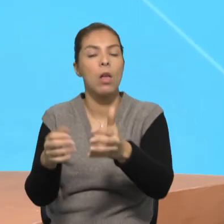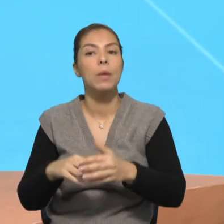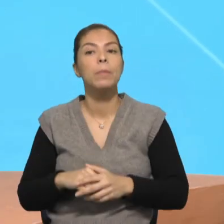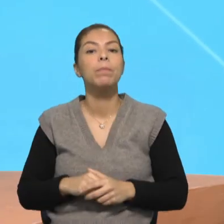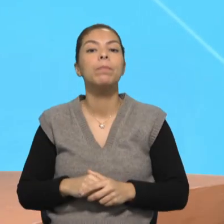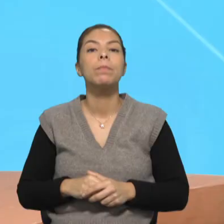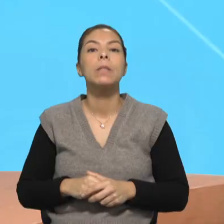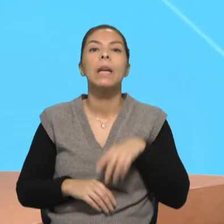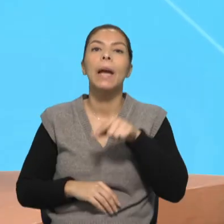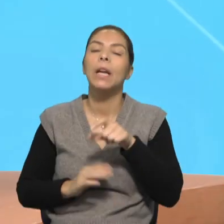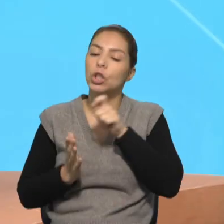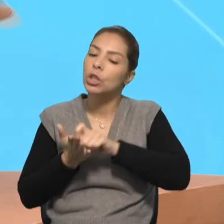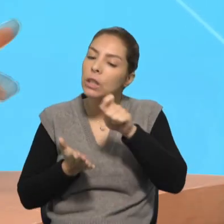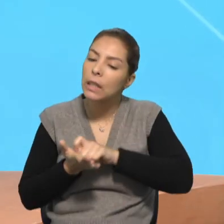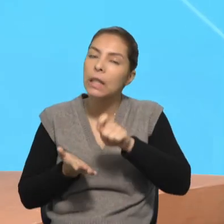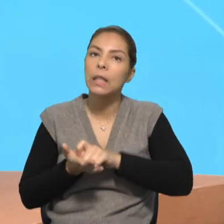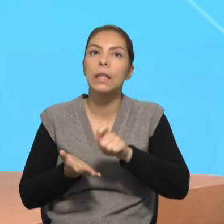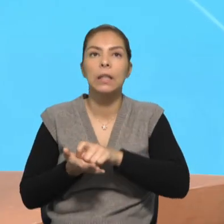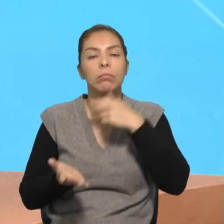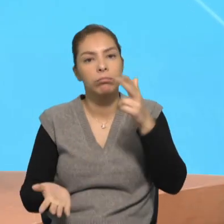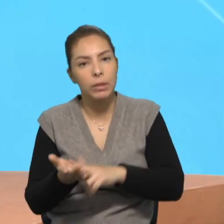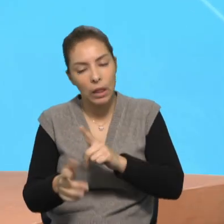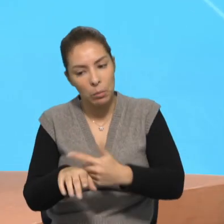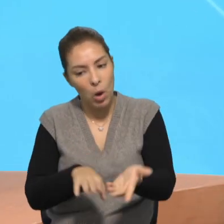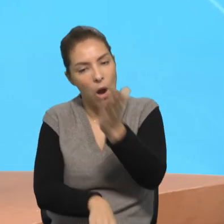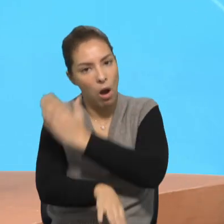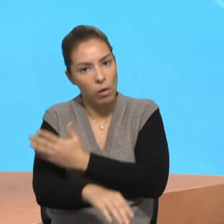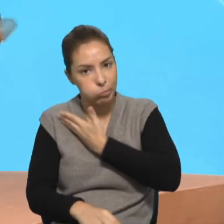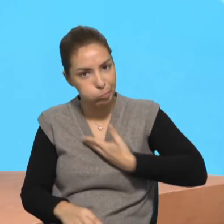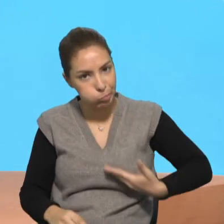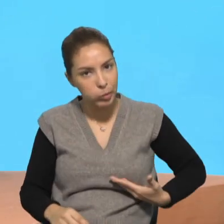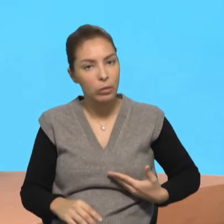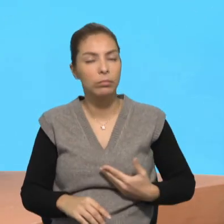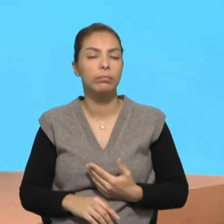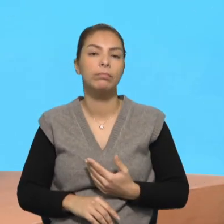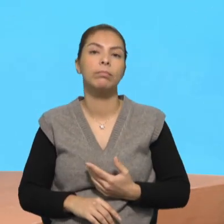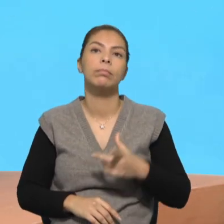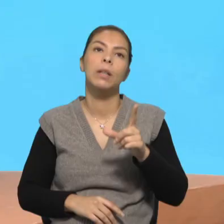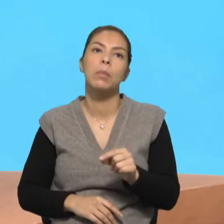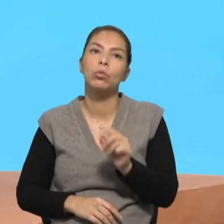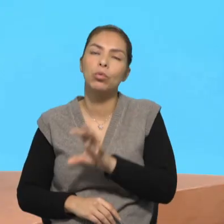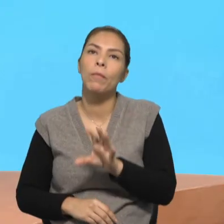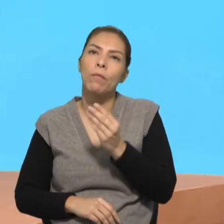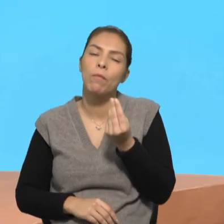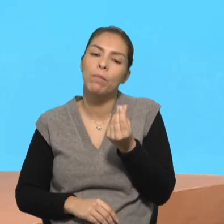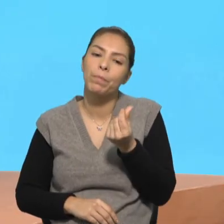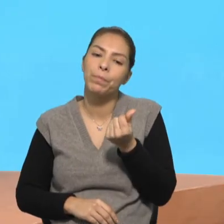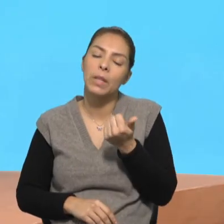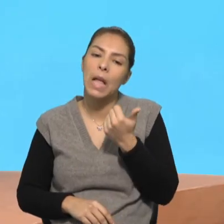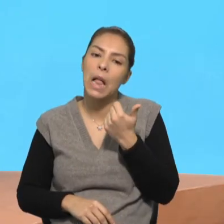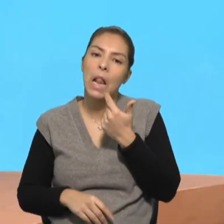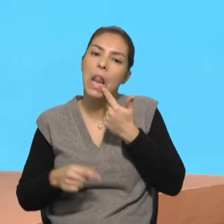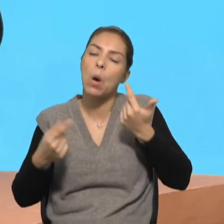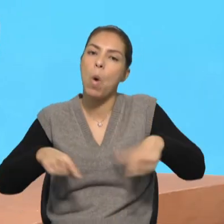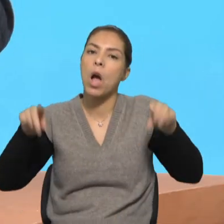intervenção descrita em termos da época, enfim, um bocadinho numa linguagem simbólica,